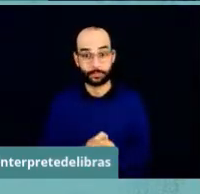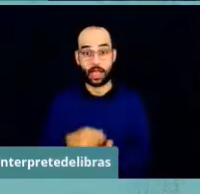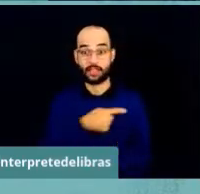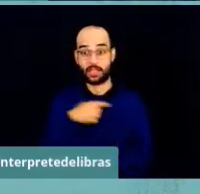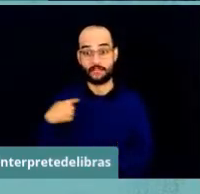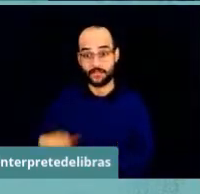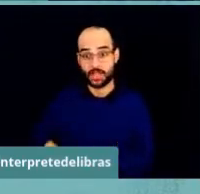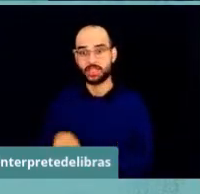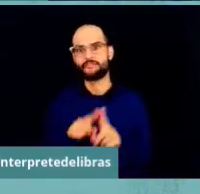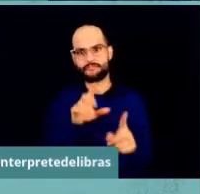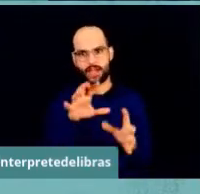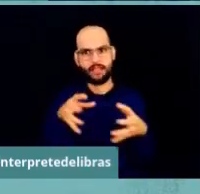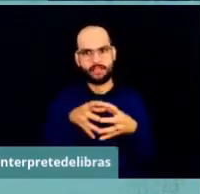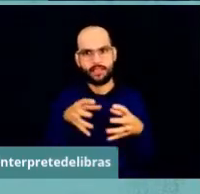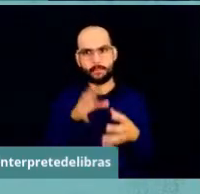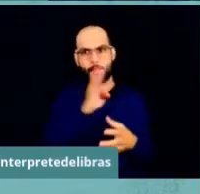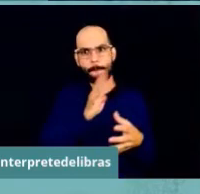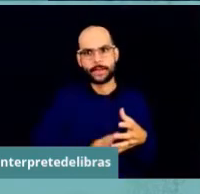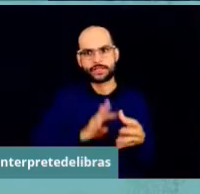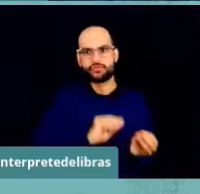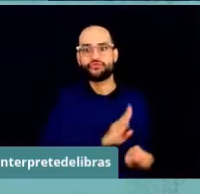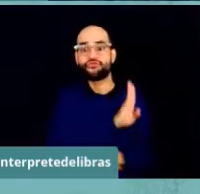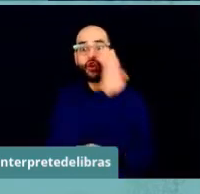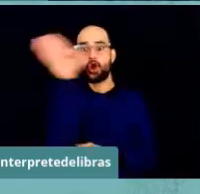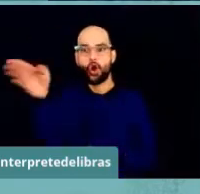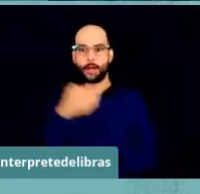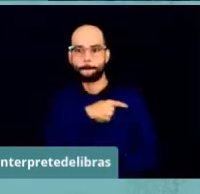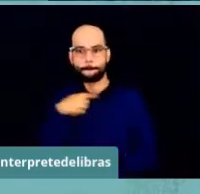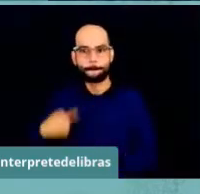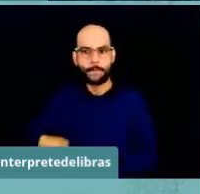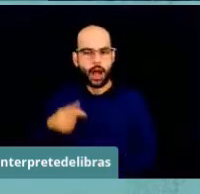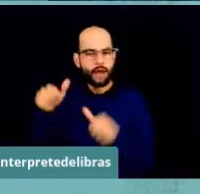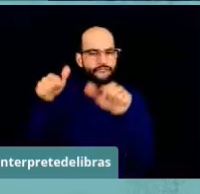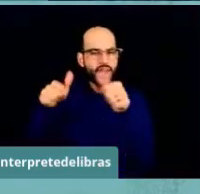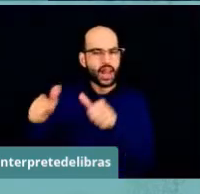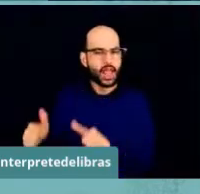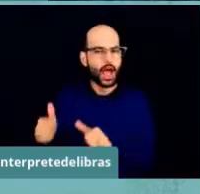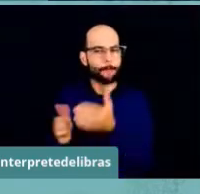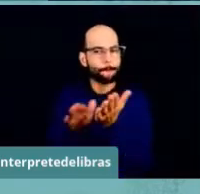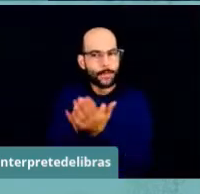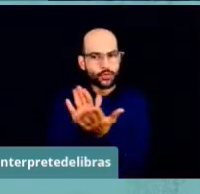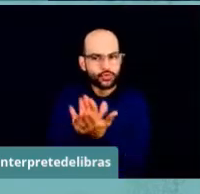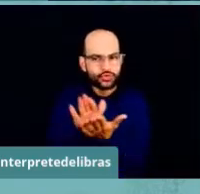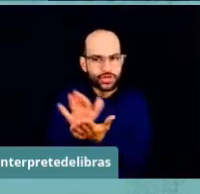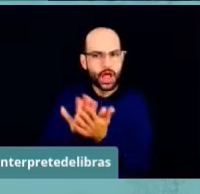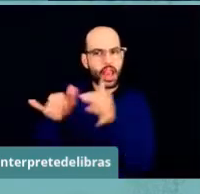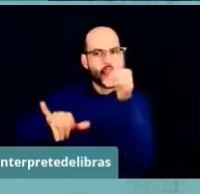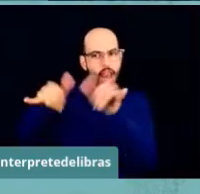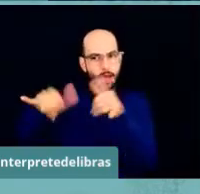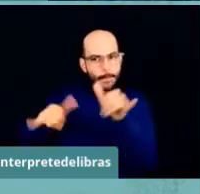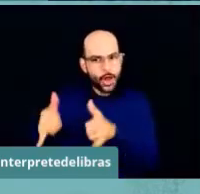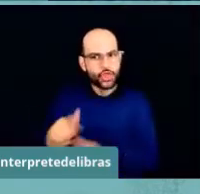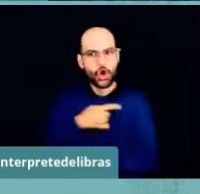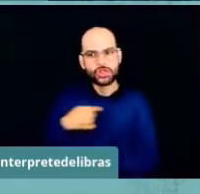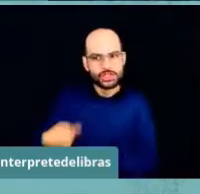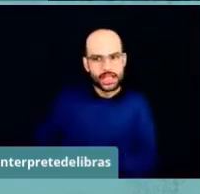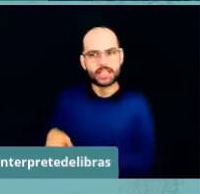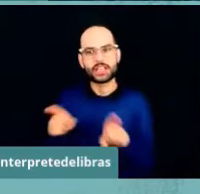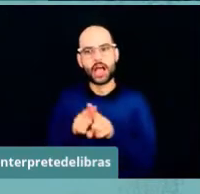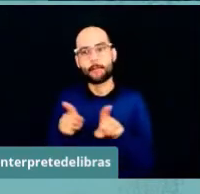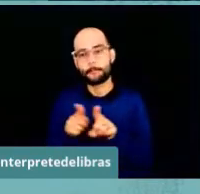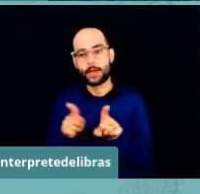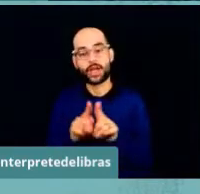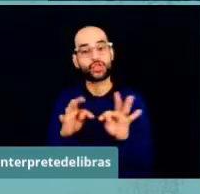uma equipe do Brasil avaliar como é a produção no laboratório chinês, se segue todos os requisitos que a